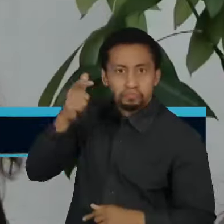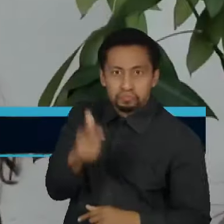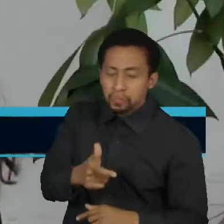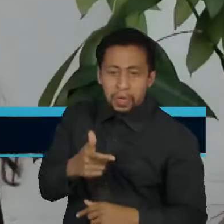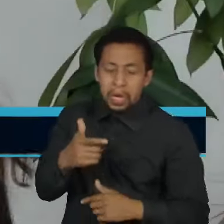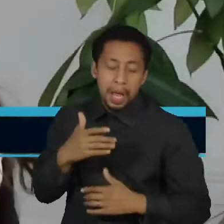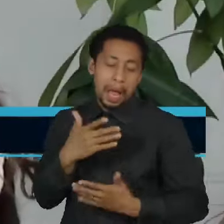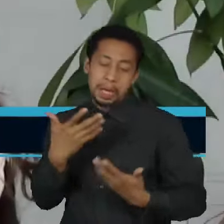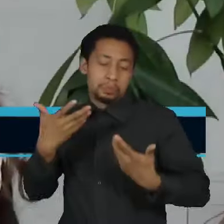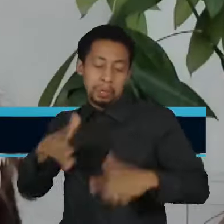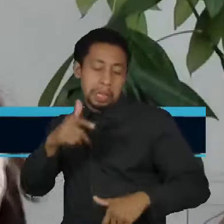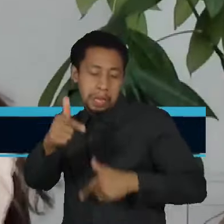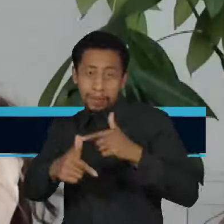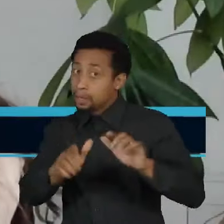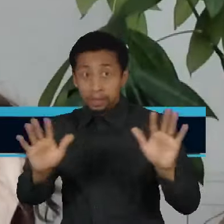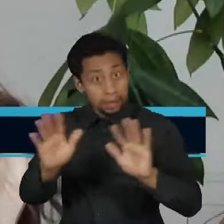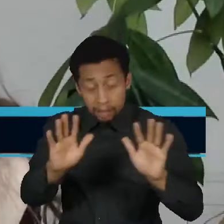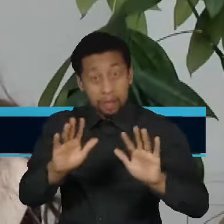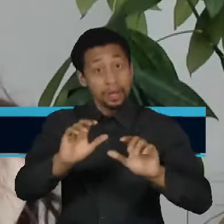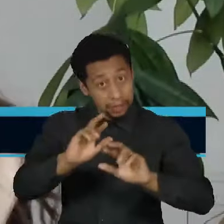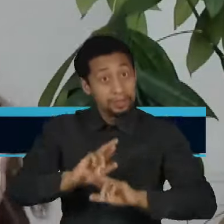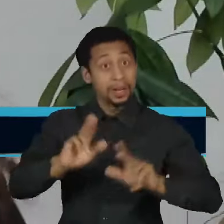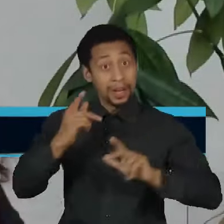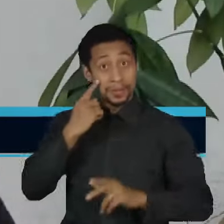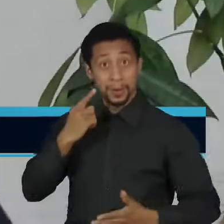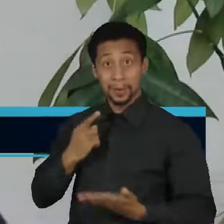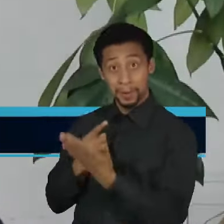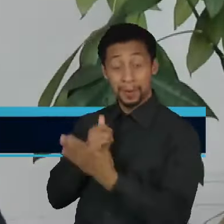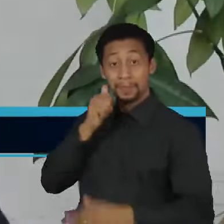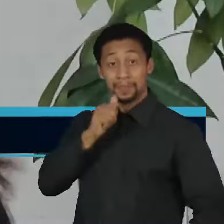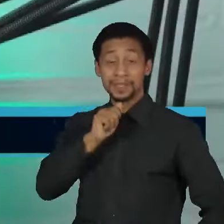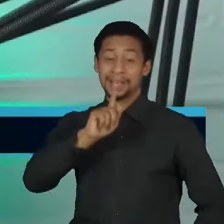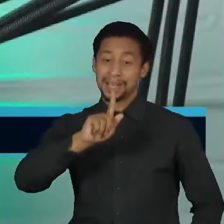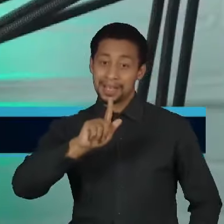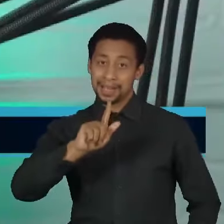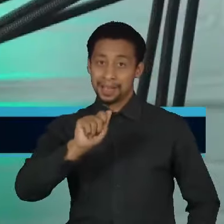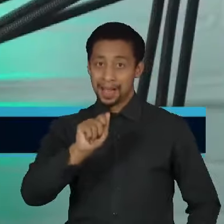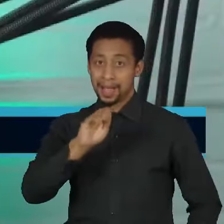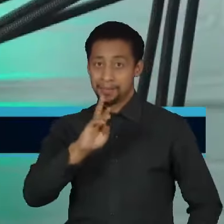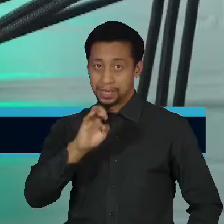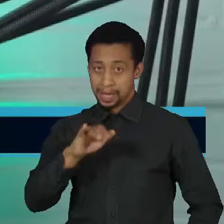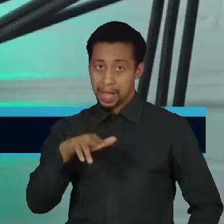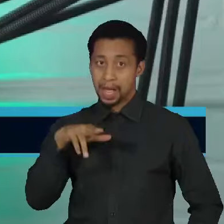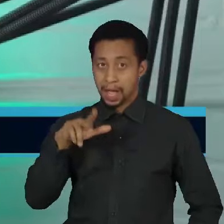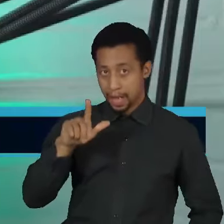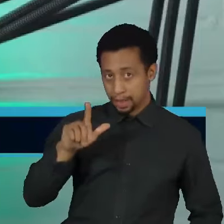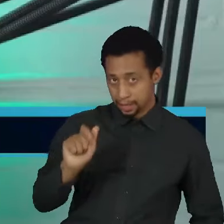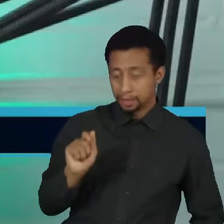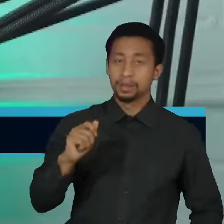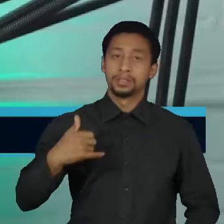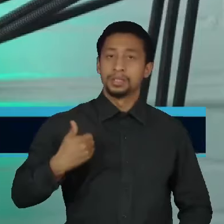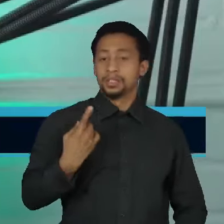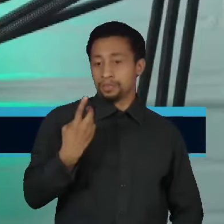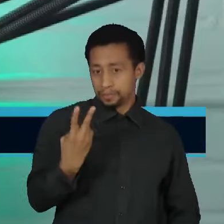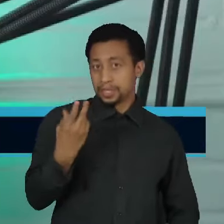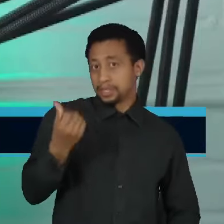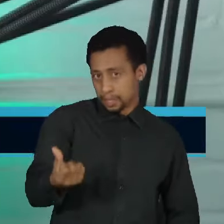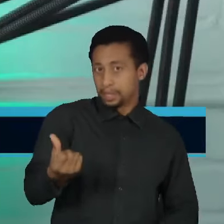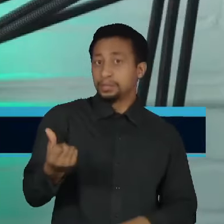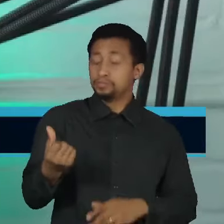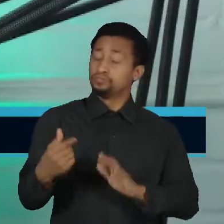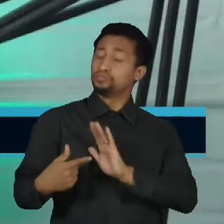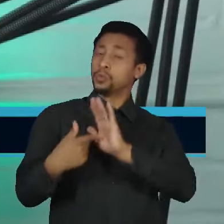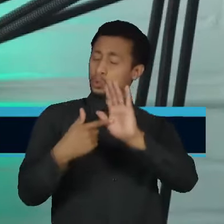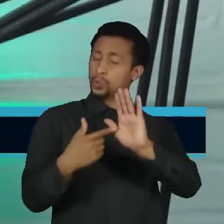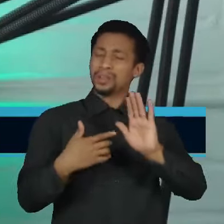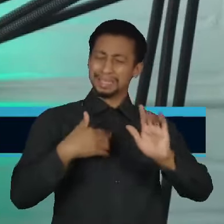sociais depois que a norte-americana Gabrielle Judith, de 26 anos, deixou o emprego tradicional de 8 horas por